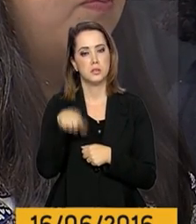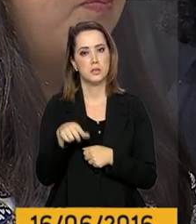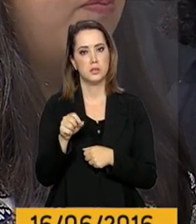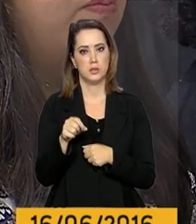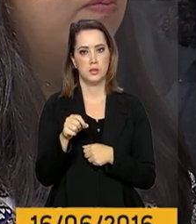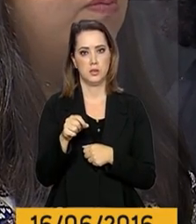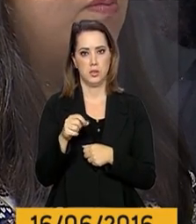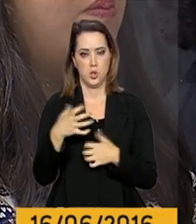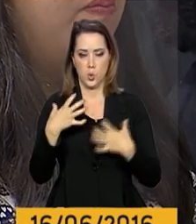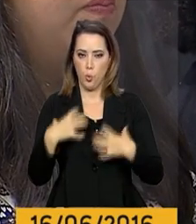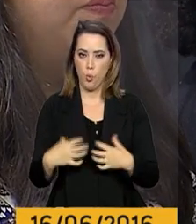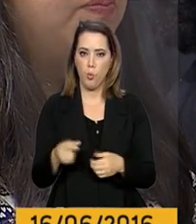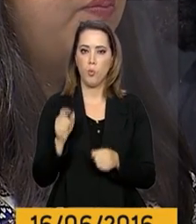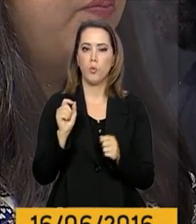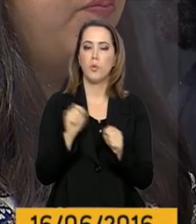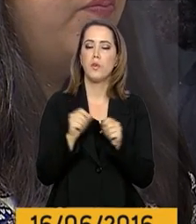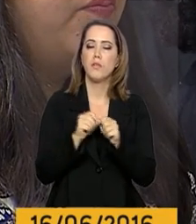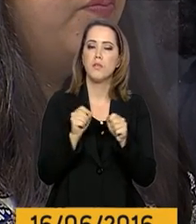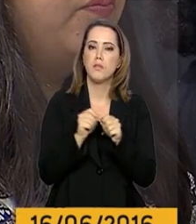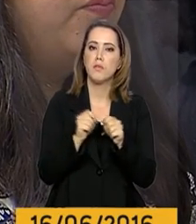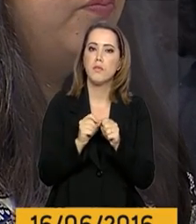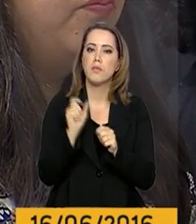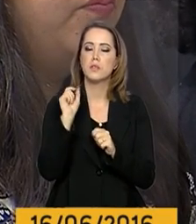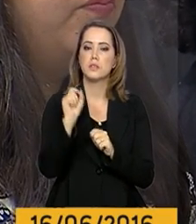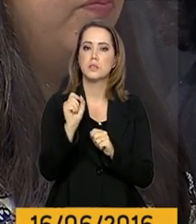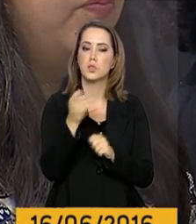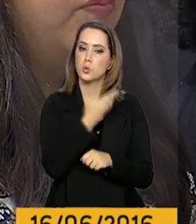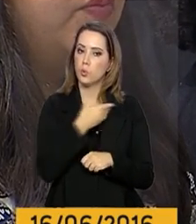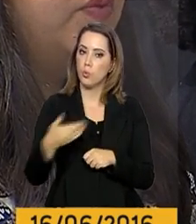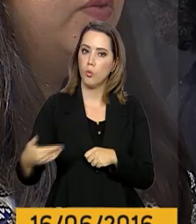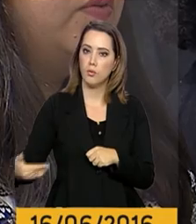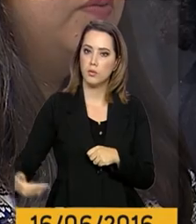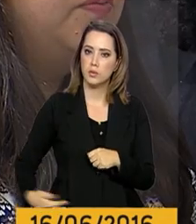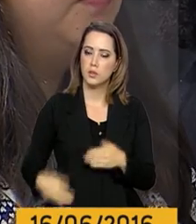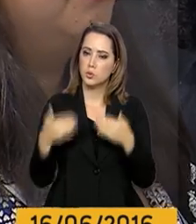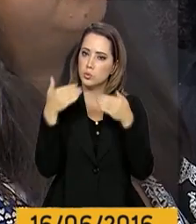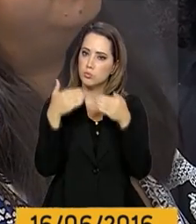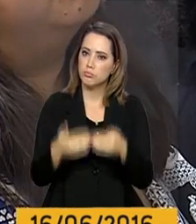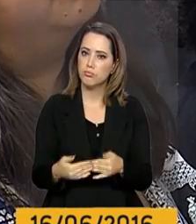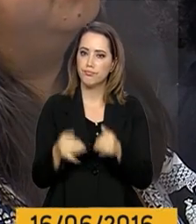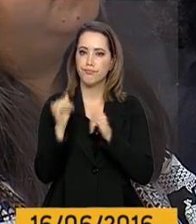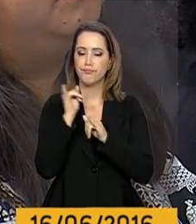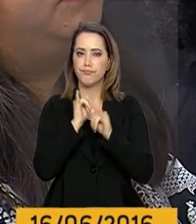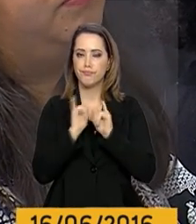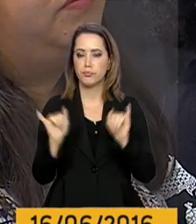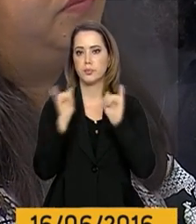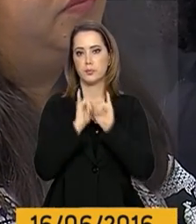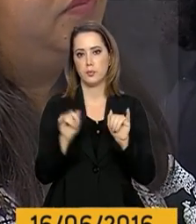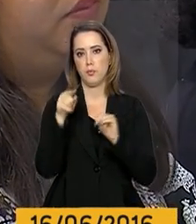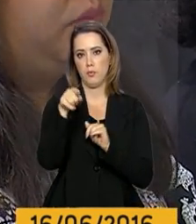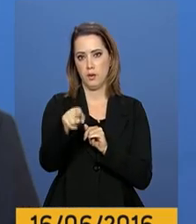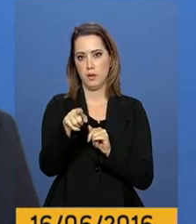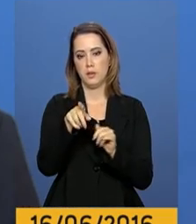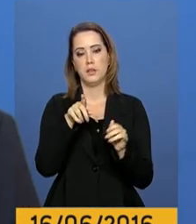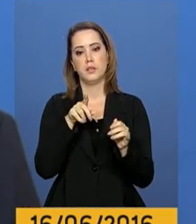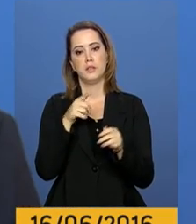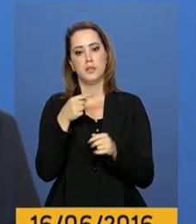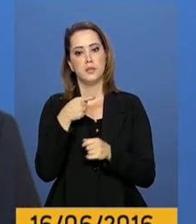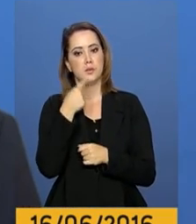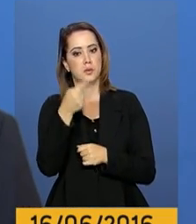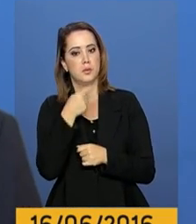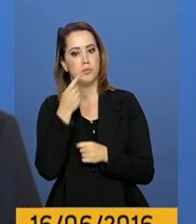na Lava Jato? Qual deve ser o comportamento do governo diante da divulgação dessas delações? Basília,